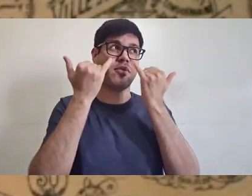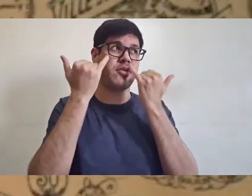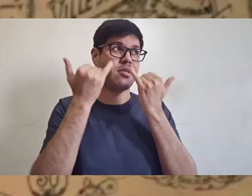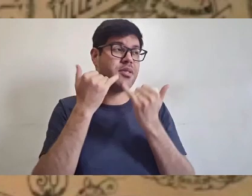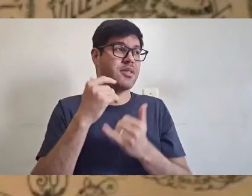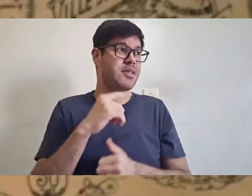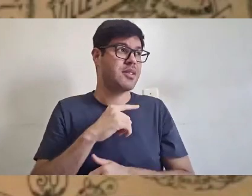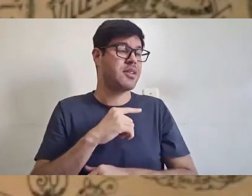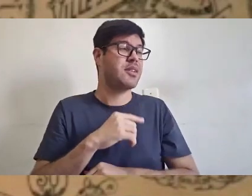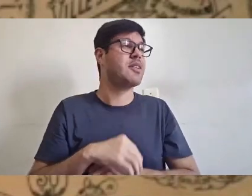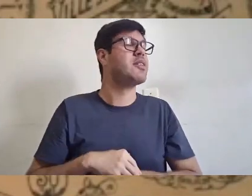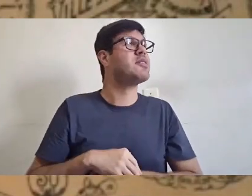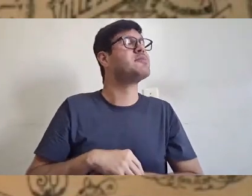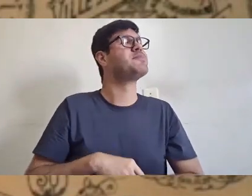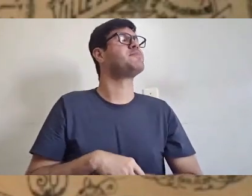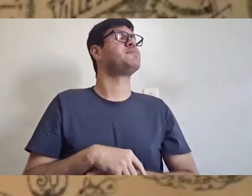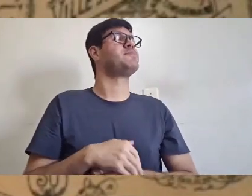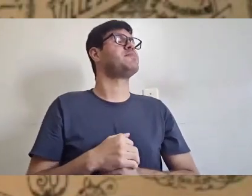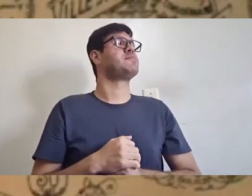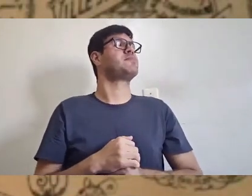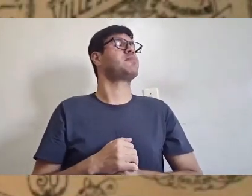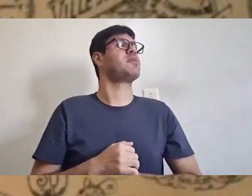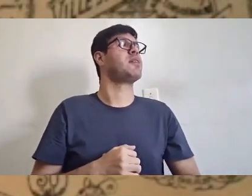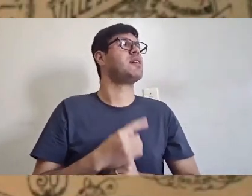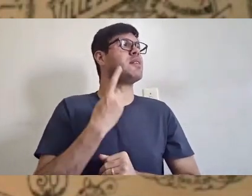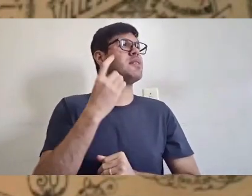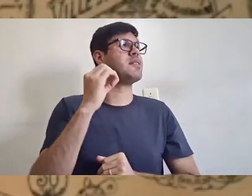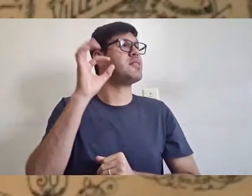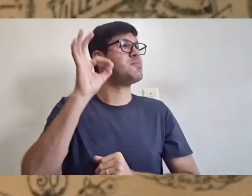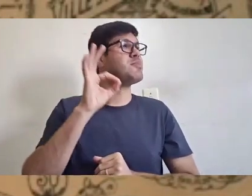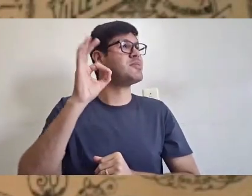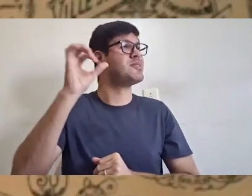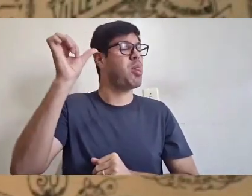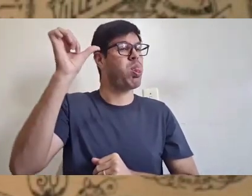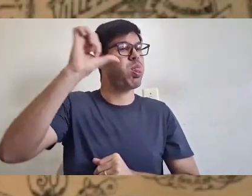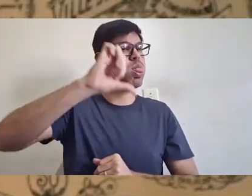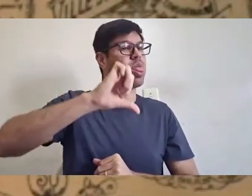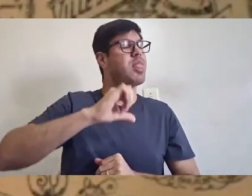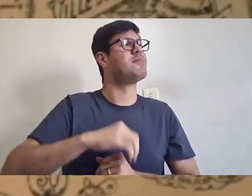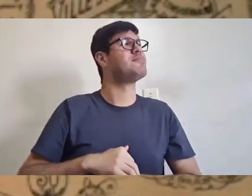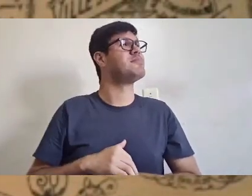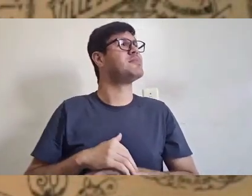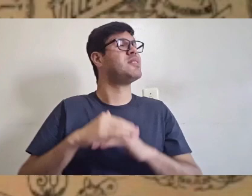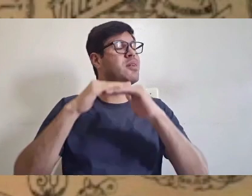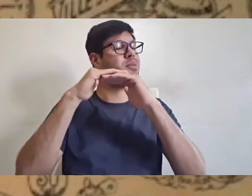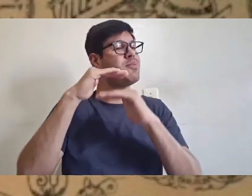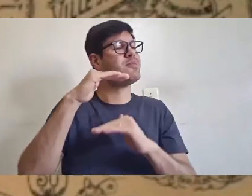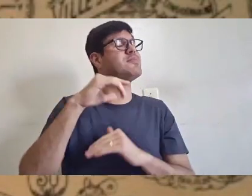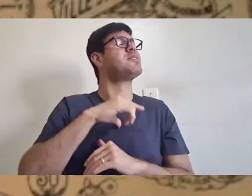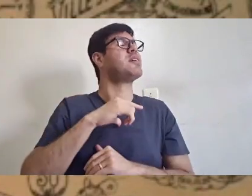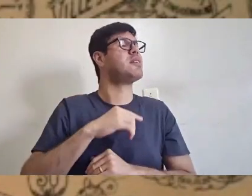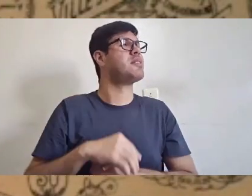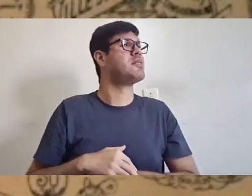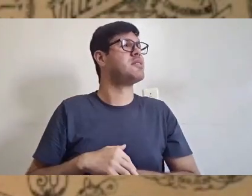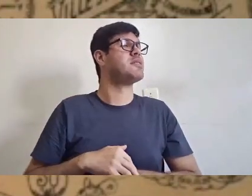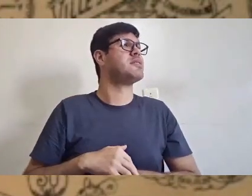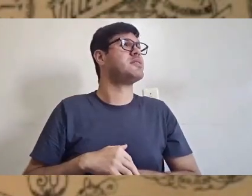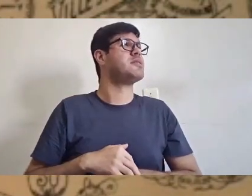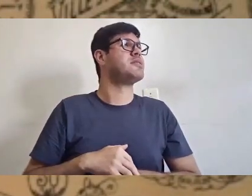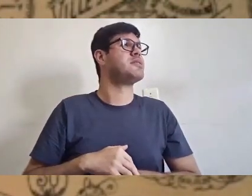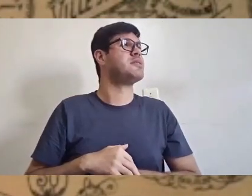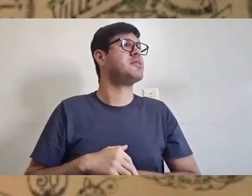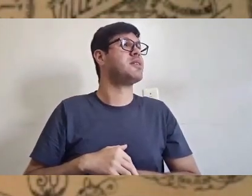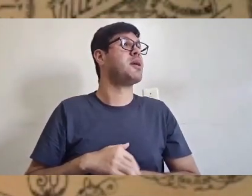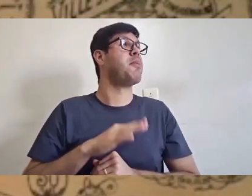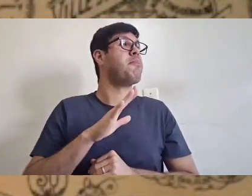Araras, segundo a informação que o Pedrinho me deu, vai cair 10% em termos de arrecadação de ICMS.